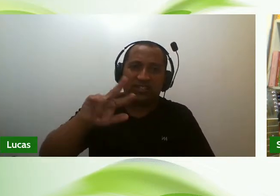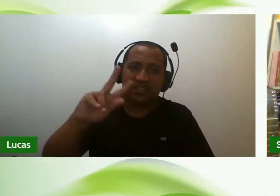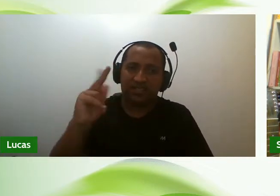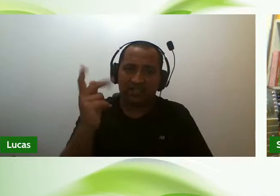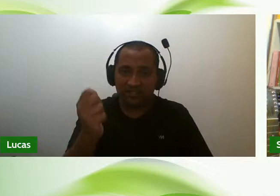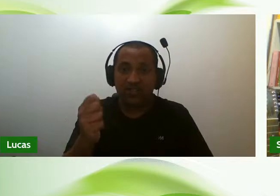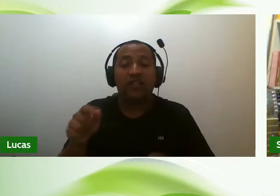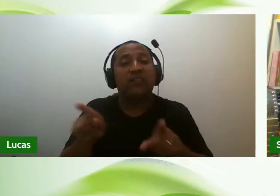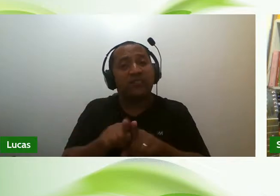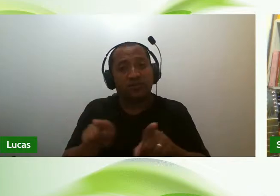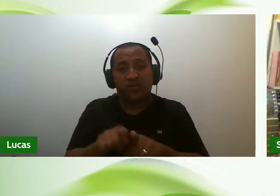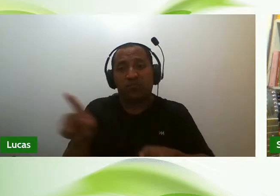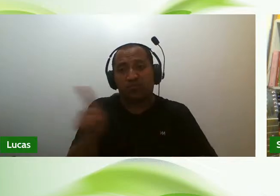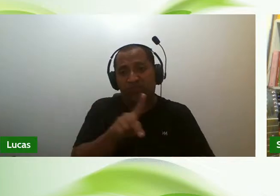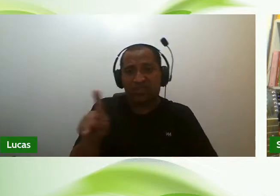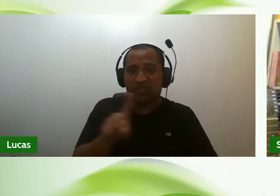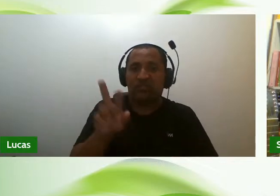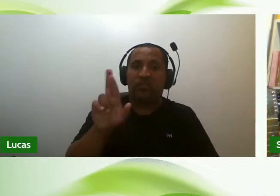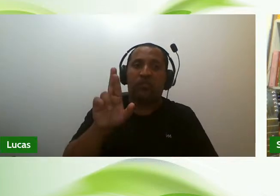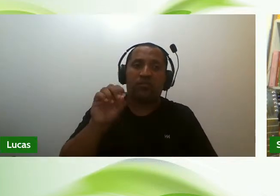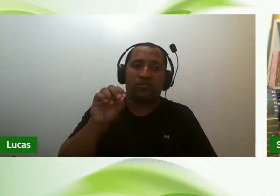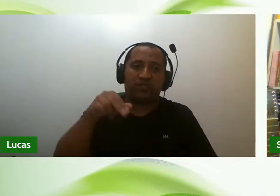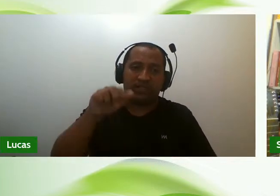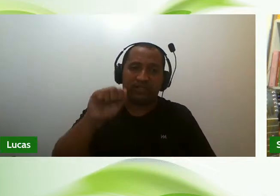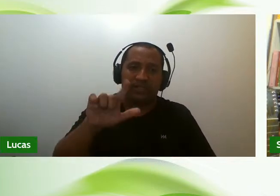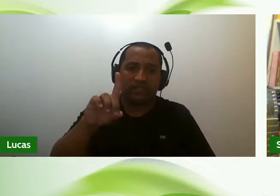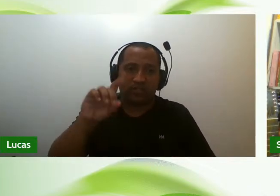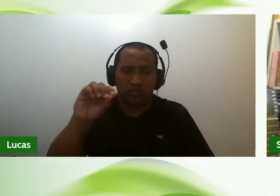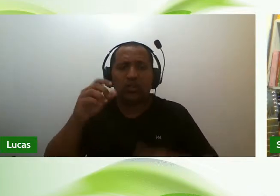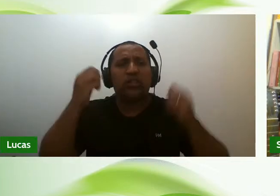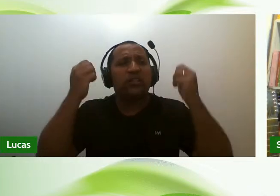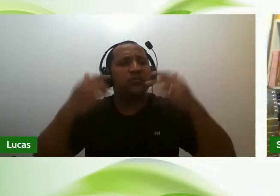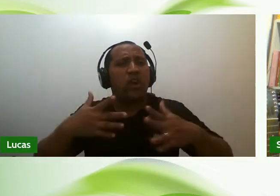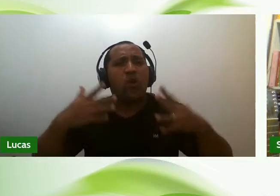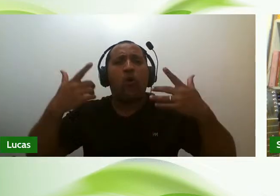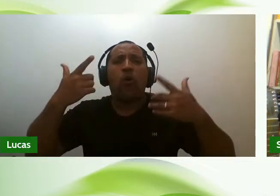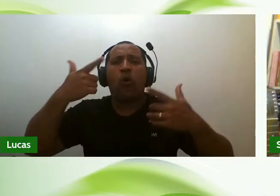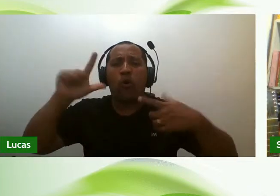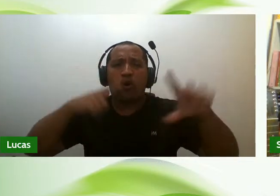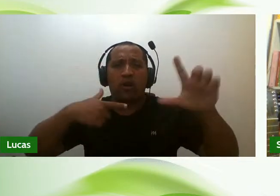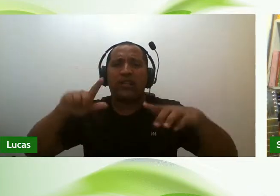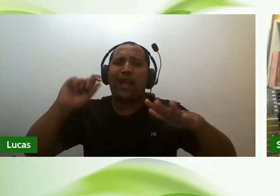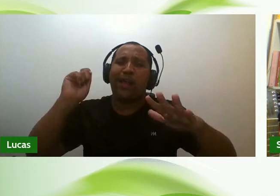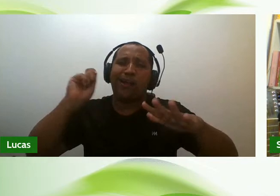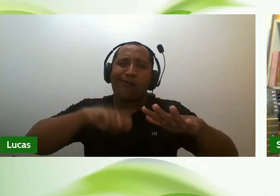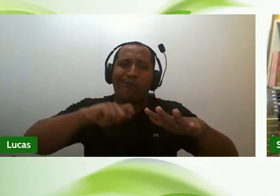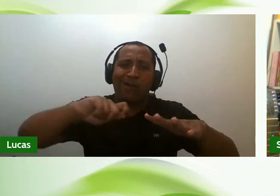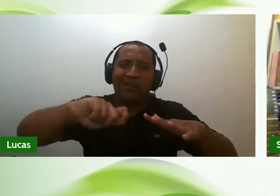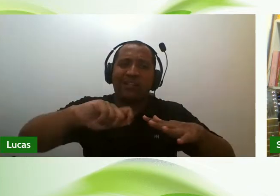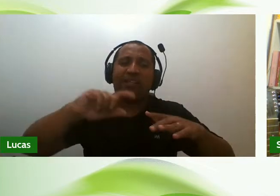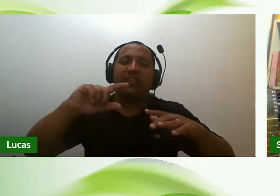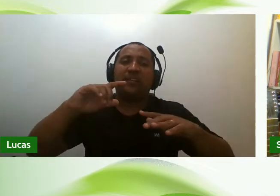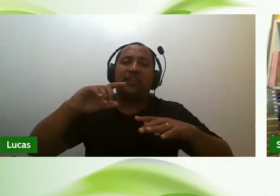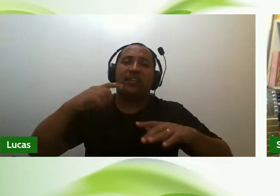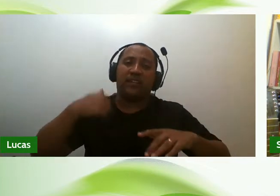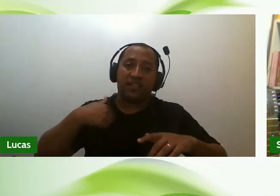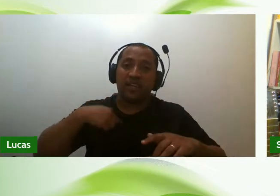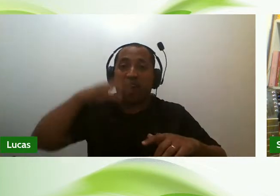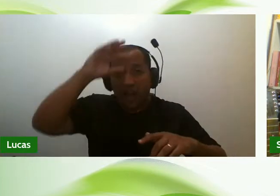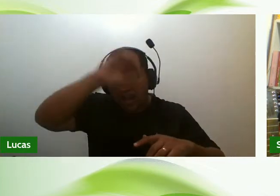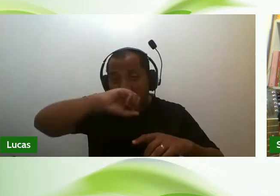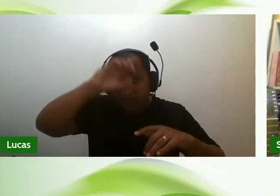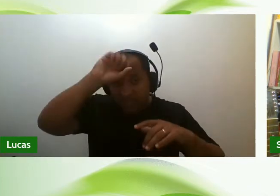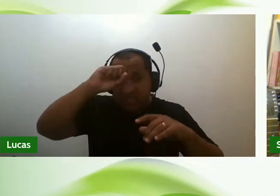professor Ronaldo Mota falando sobre outras competências e habilidades dessa construção do conhecimento